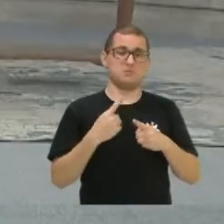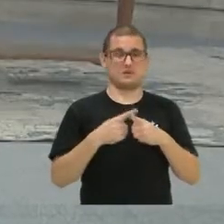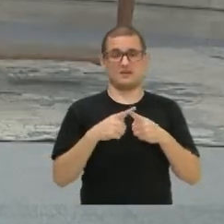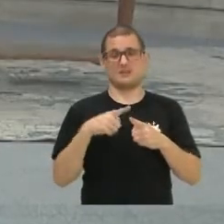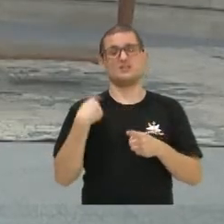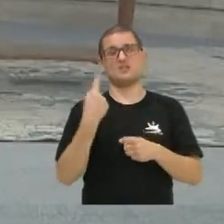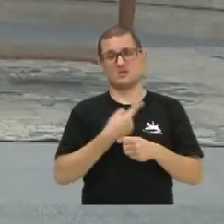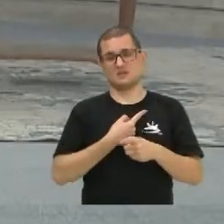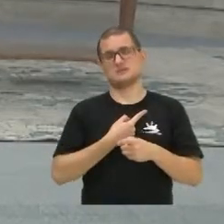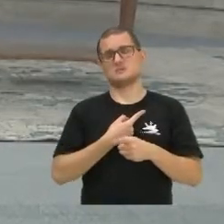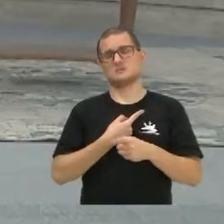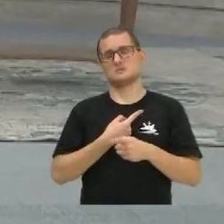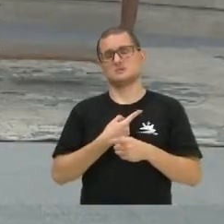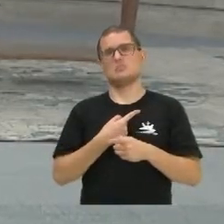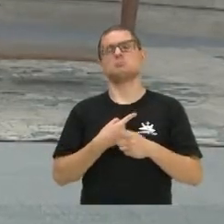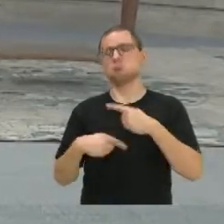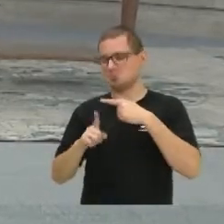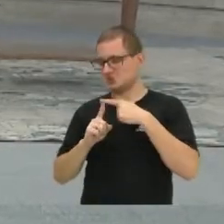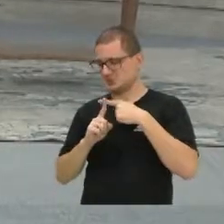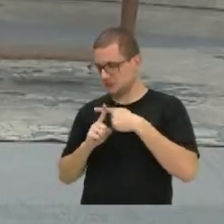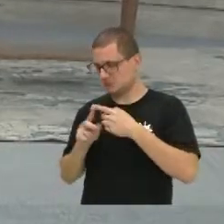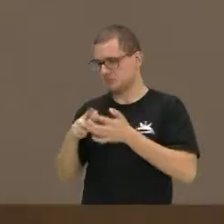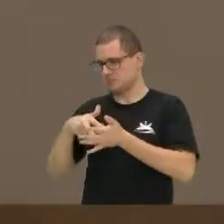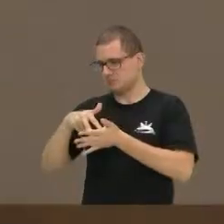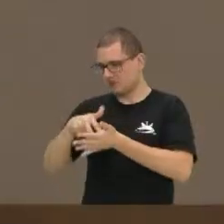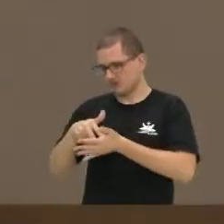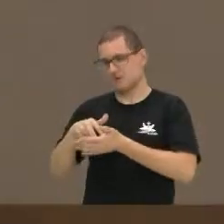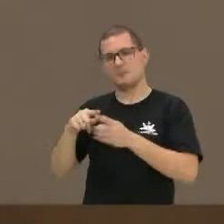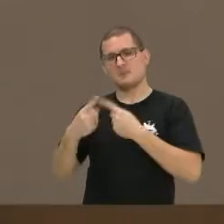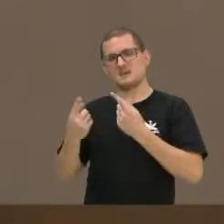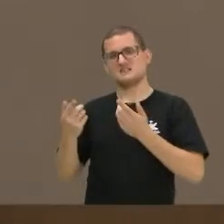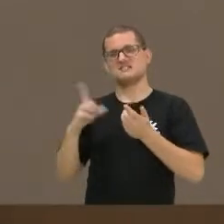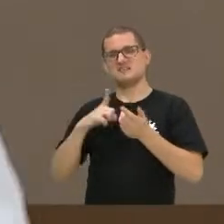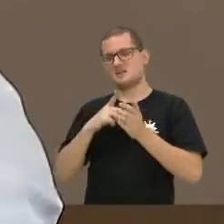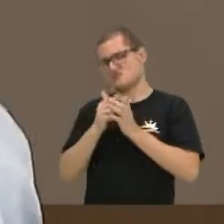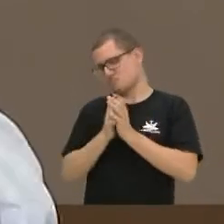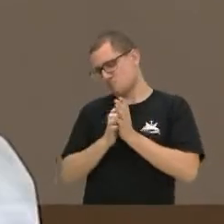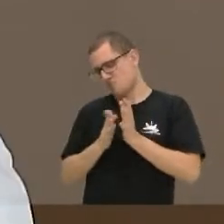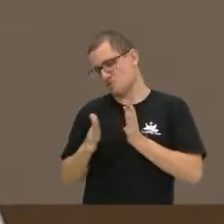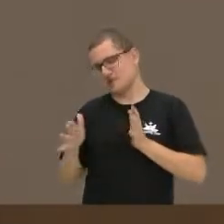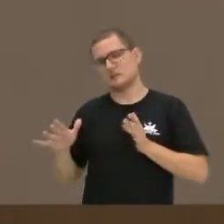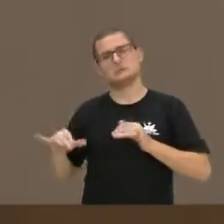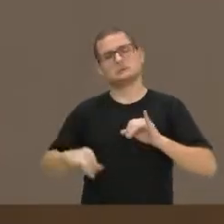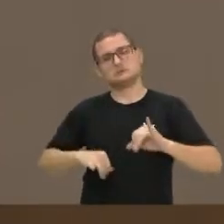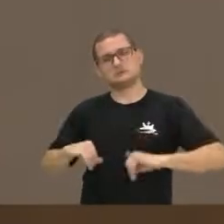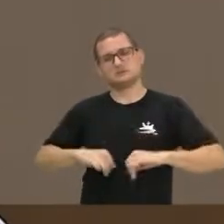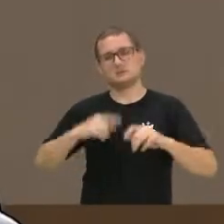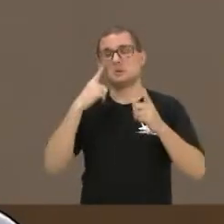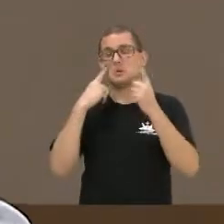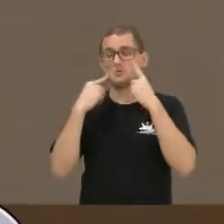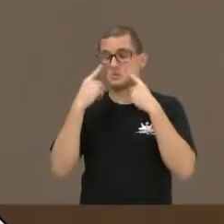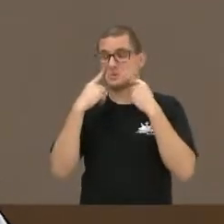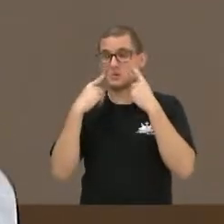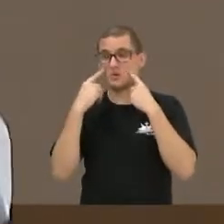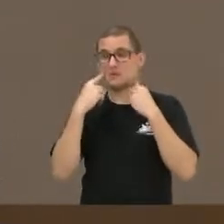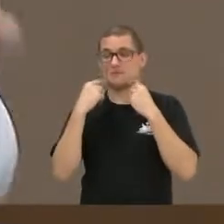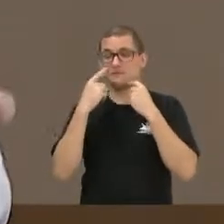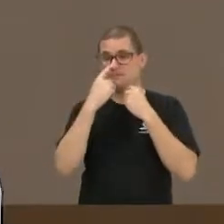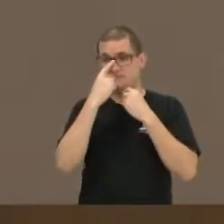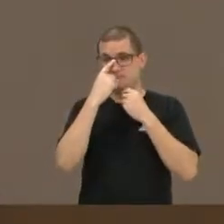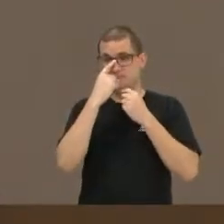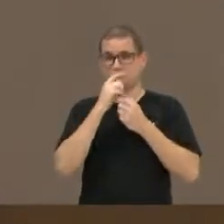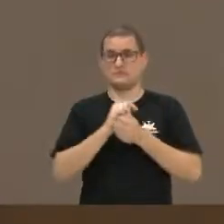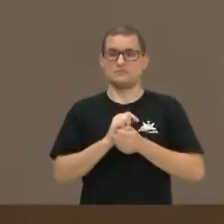e esses cristãos do perseguidos no tempo de nero ou de diocleciano ou de domiciano